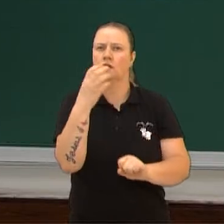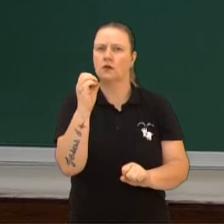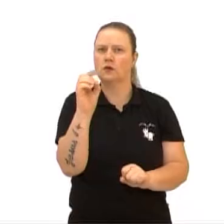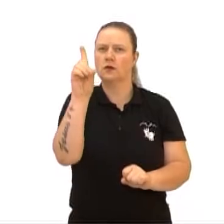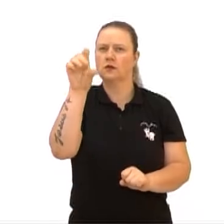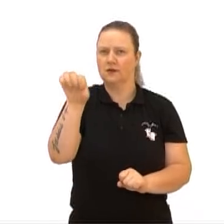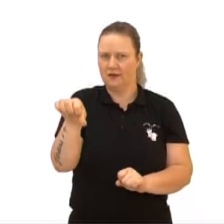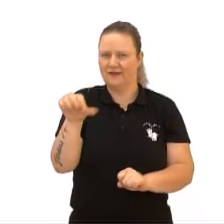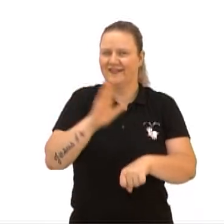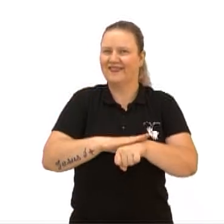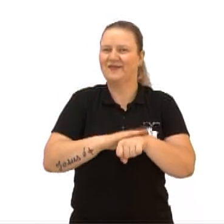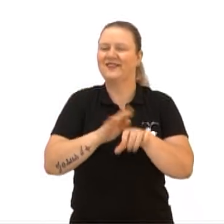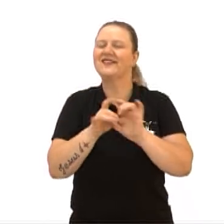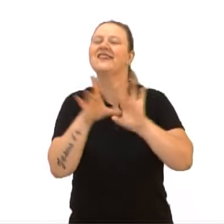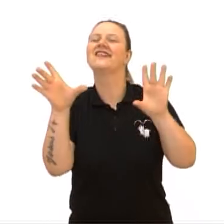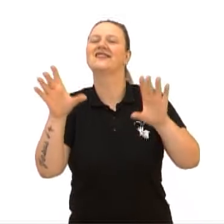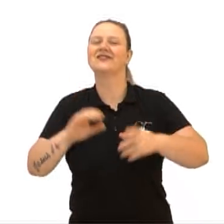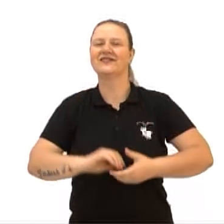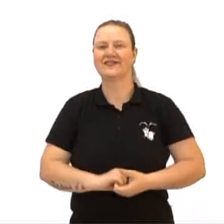Tempinho para você.